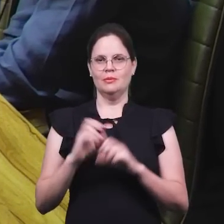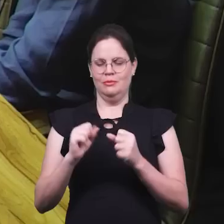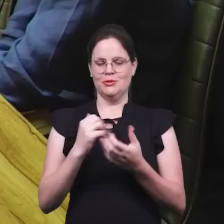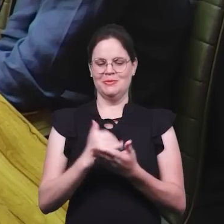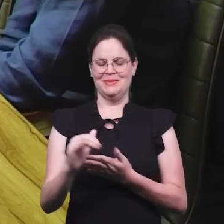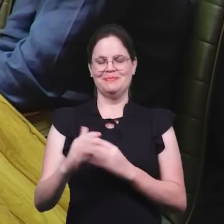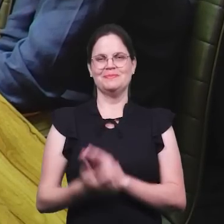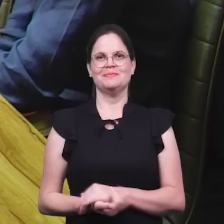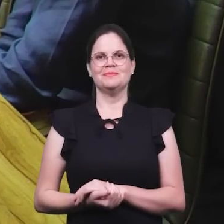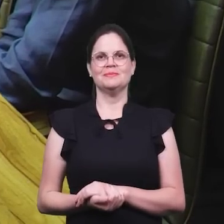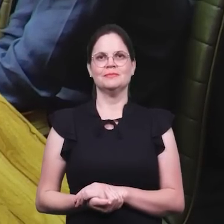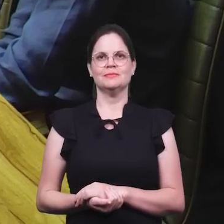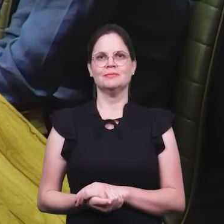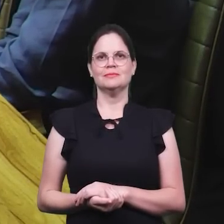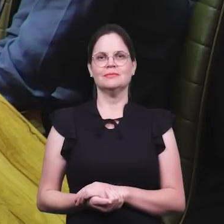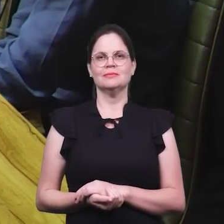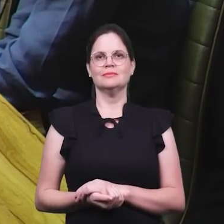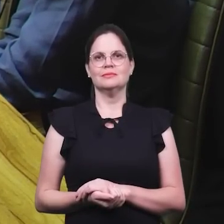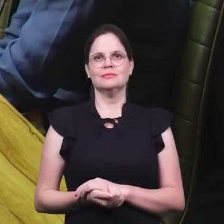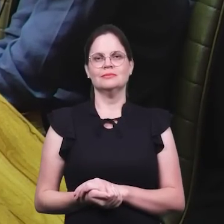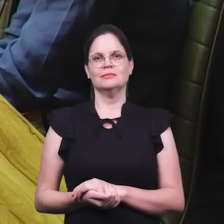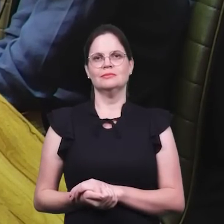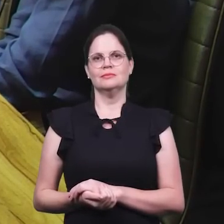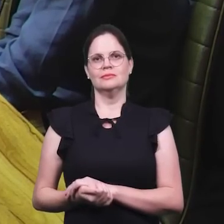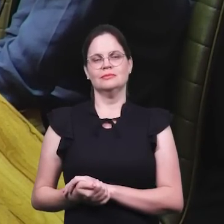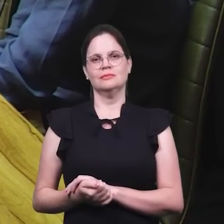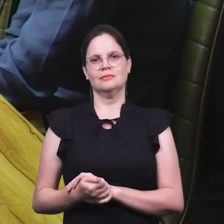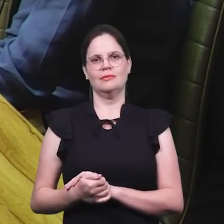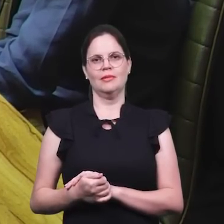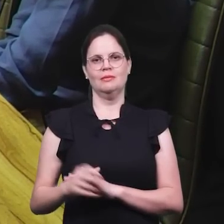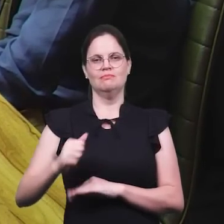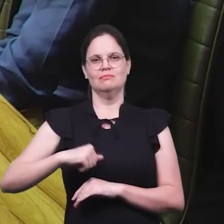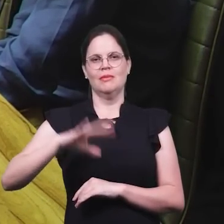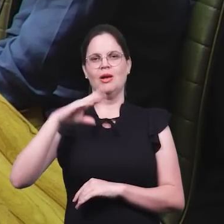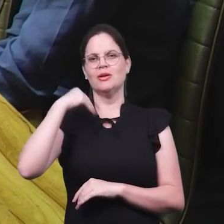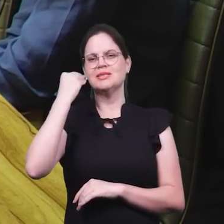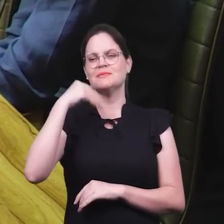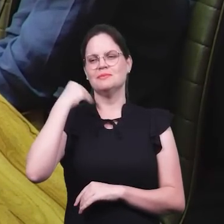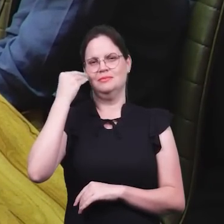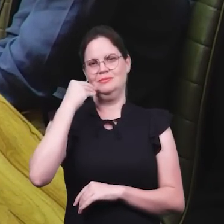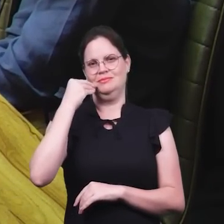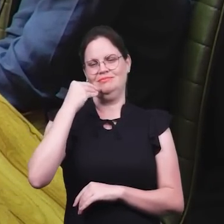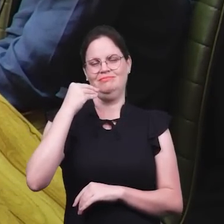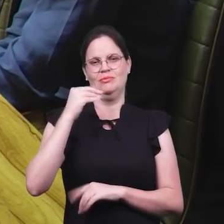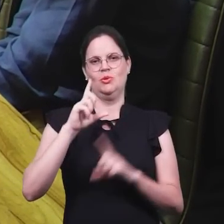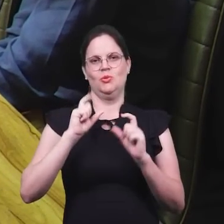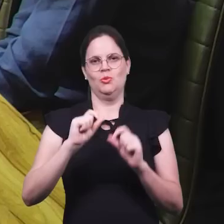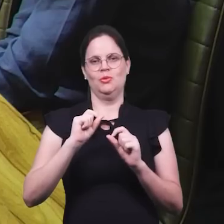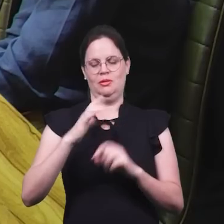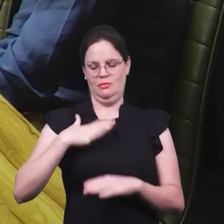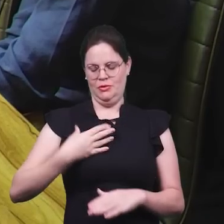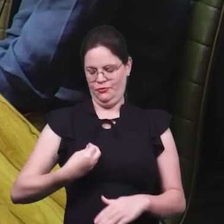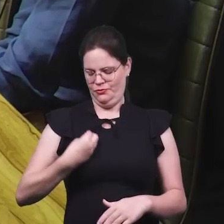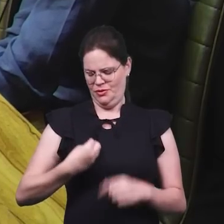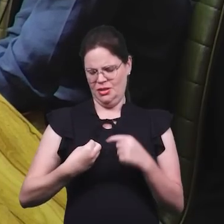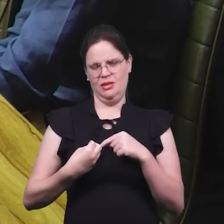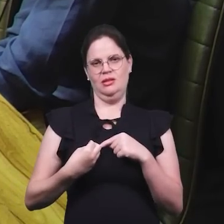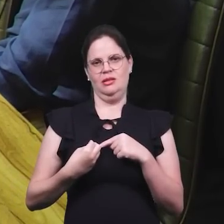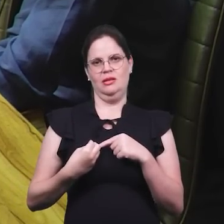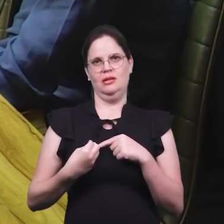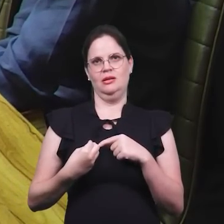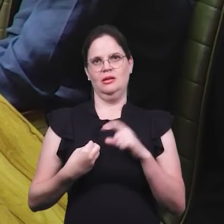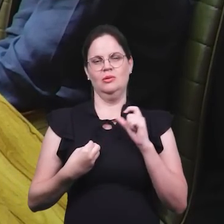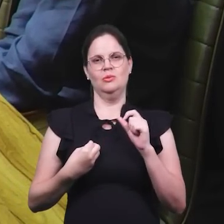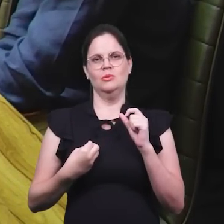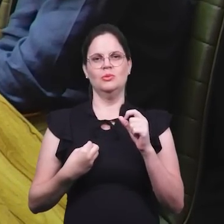começar? Eu acho que a maior das experiências com a palavra é a nossa própria vida, aquilo que a